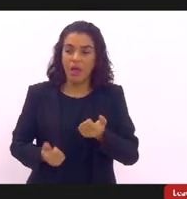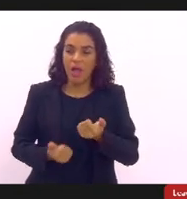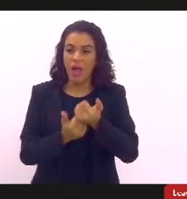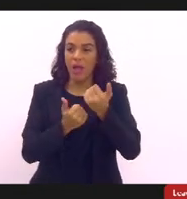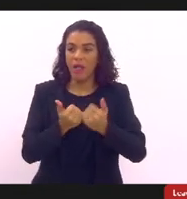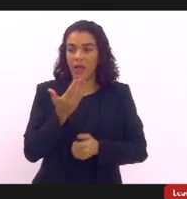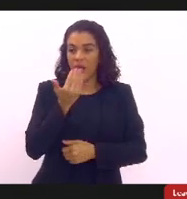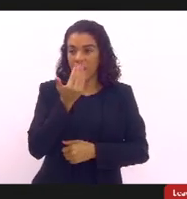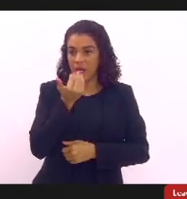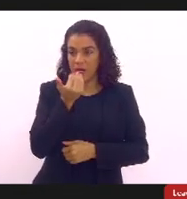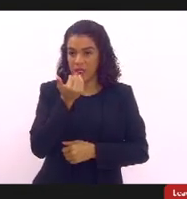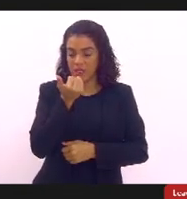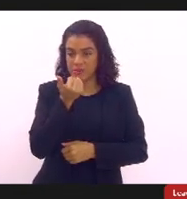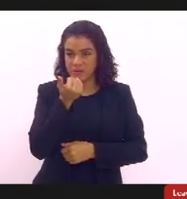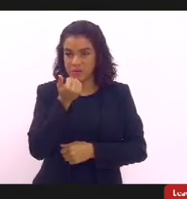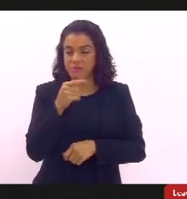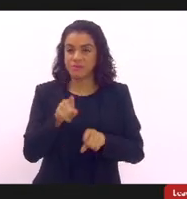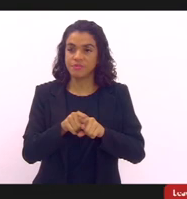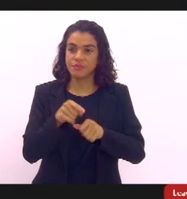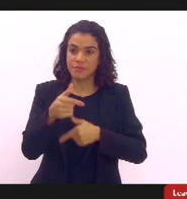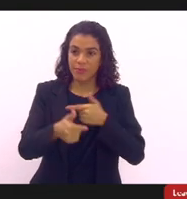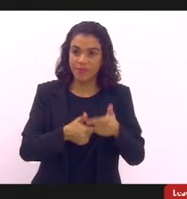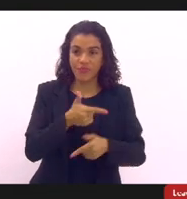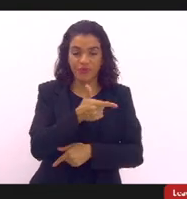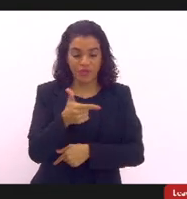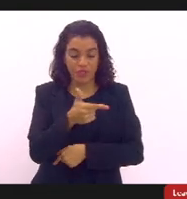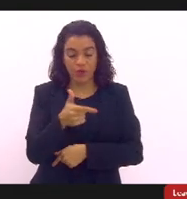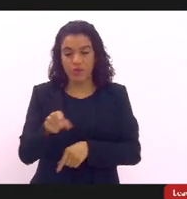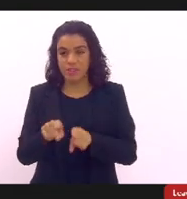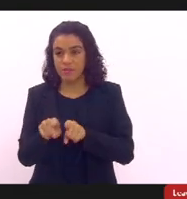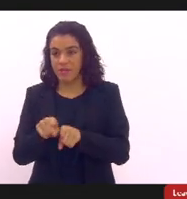alimentação para esse exercício 22-23,